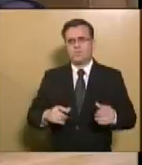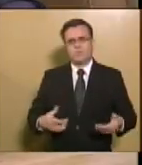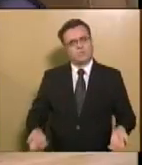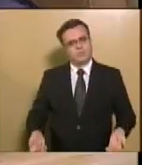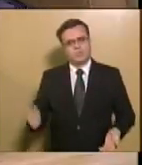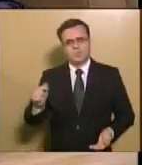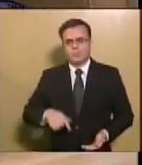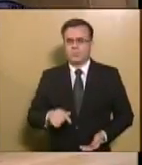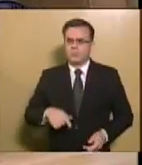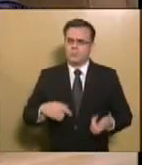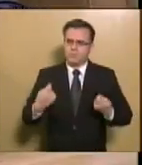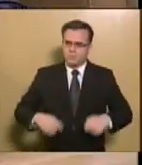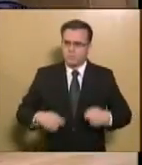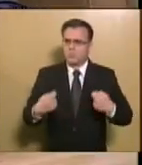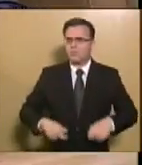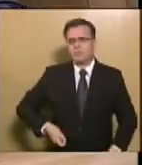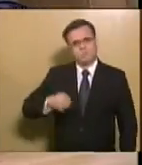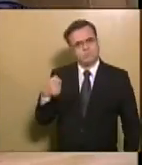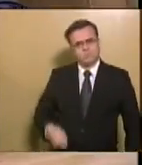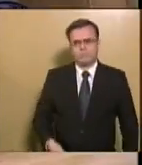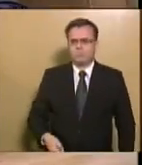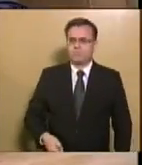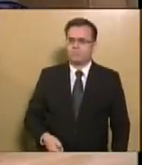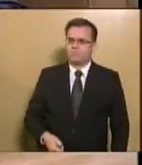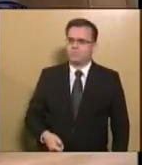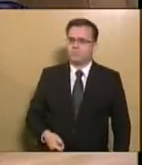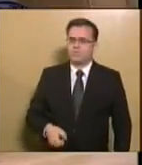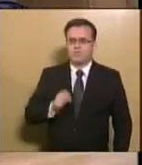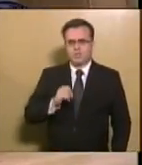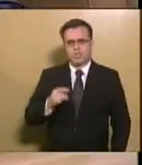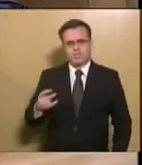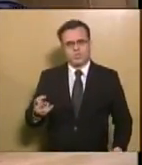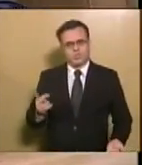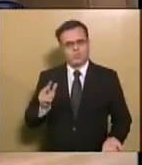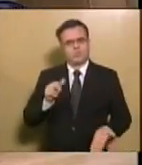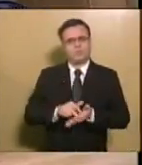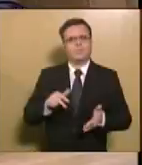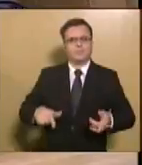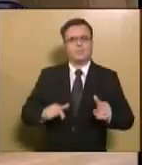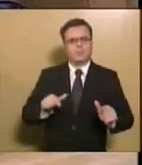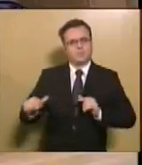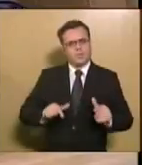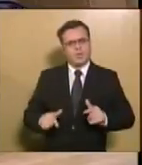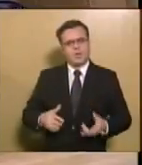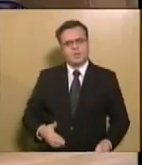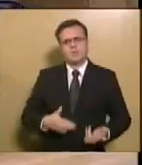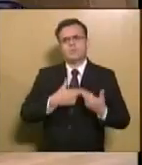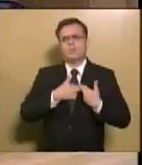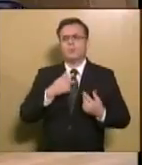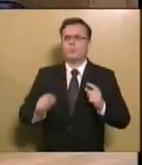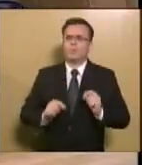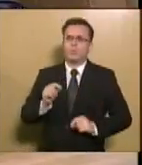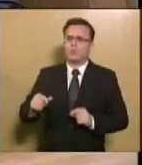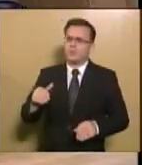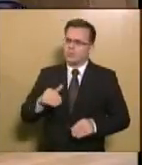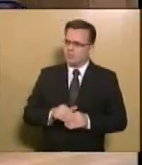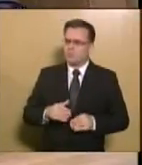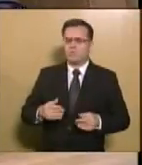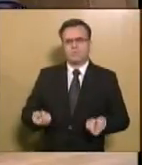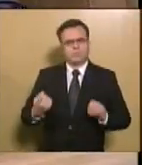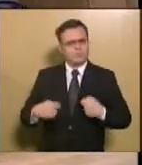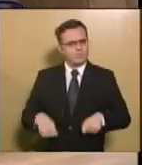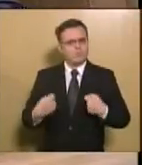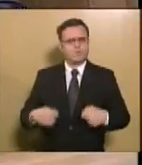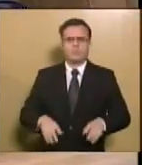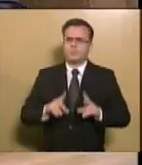casa precisa tomar decisões, porque nós viemos para aqui para trabalhar, a nossa função é como Vossa Excelência colocou. Coloca